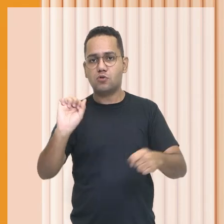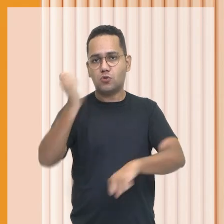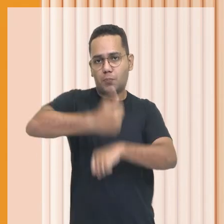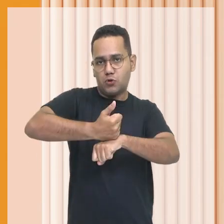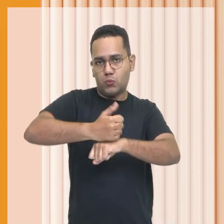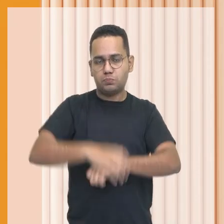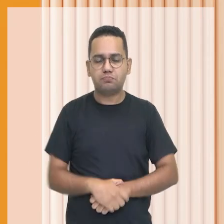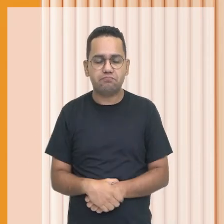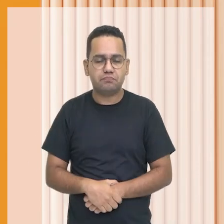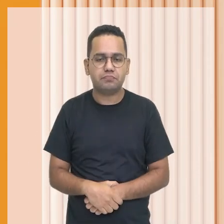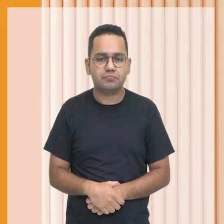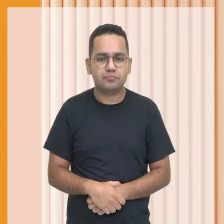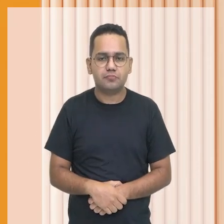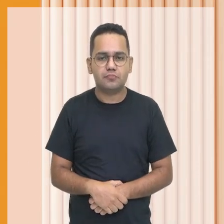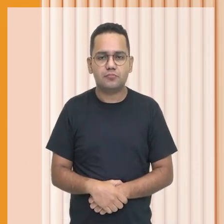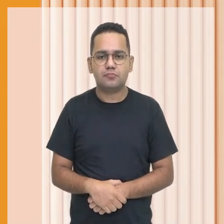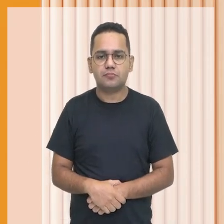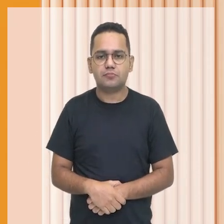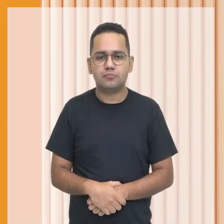de